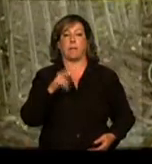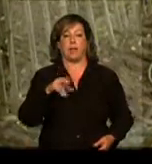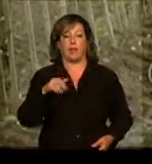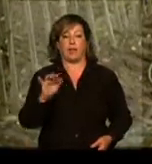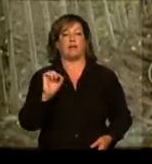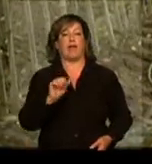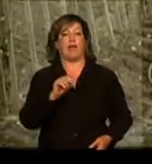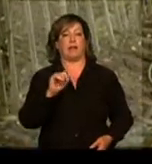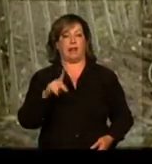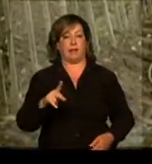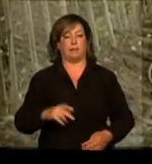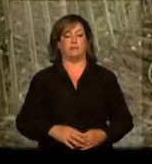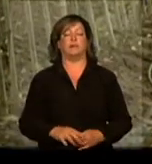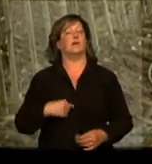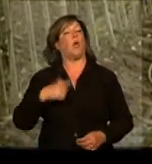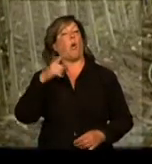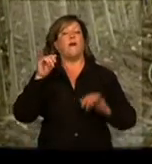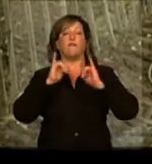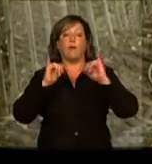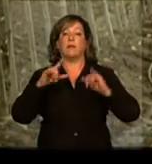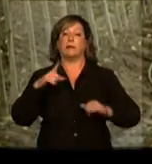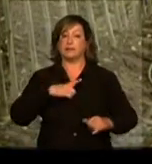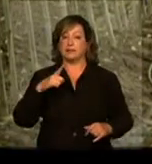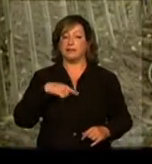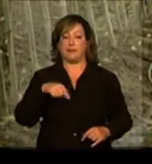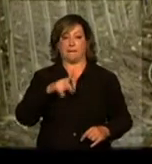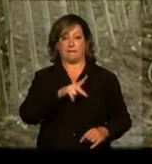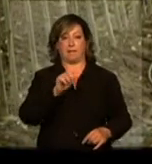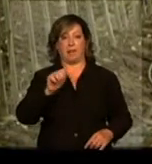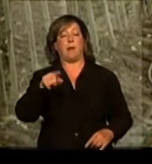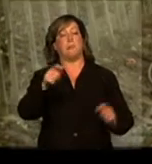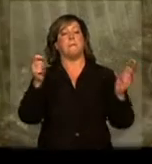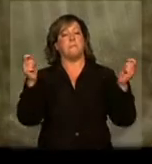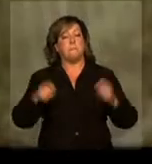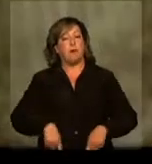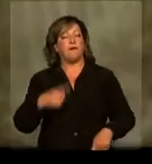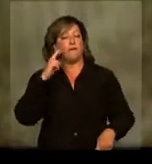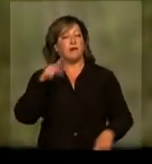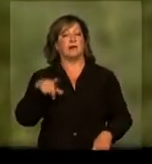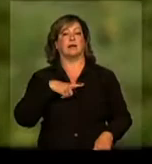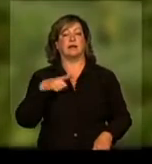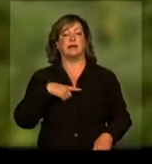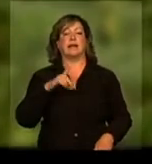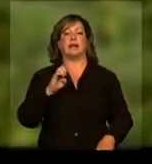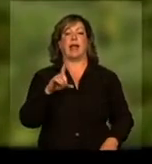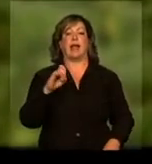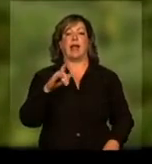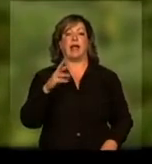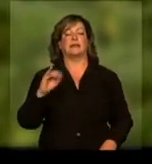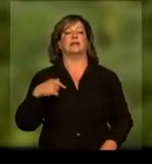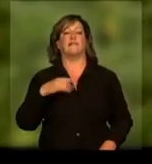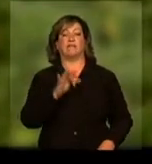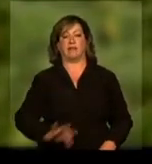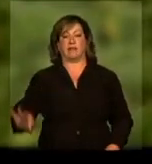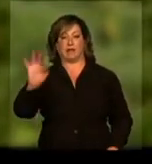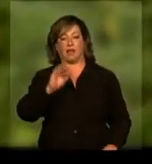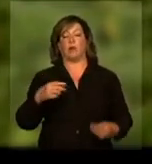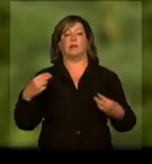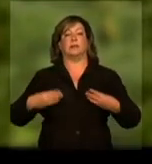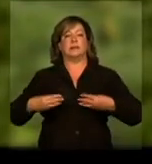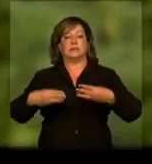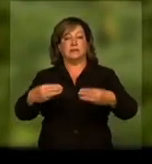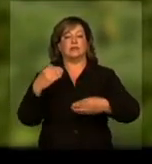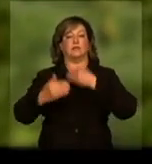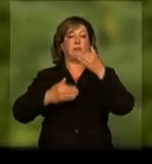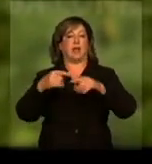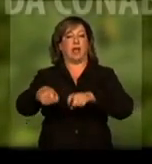DAP. Outras informações sobre o PAA podem ser obtidas nas delegacias federais do Ministério do Desenvolvimento